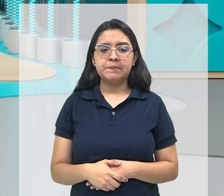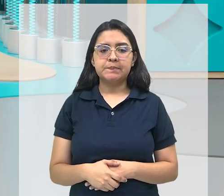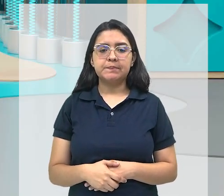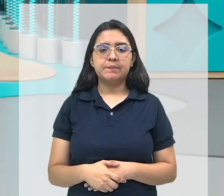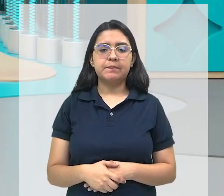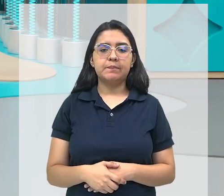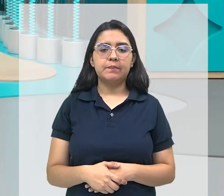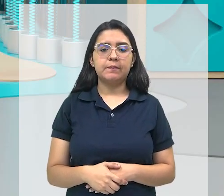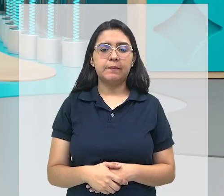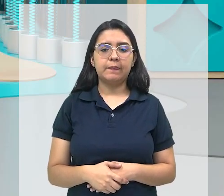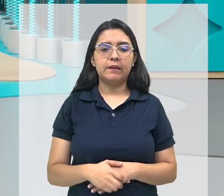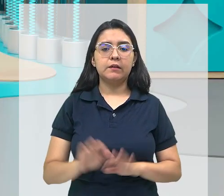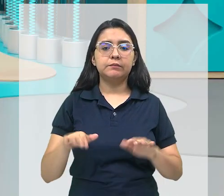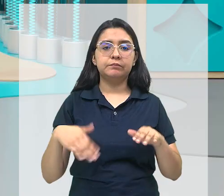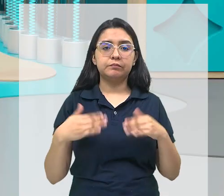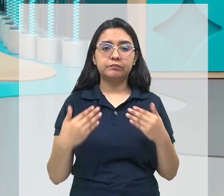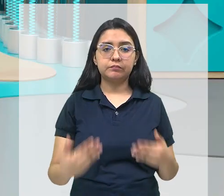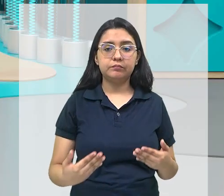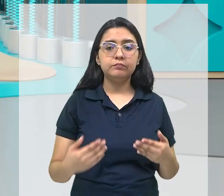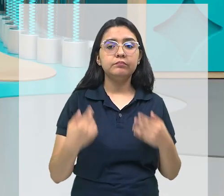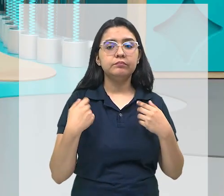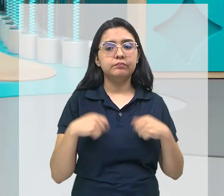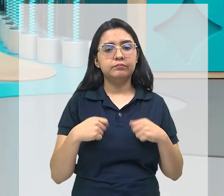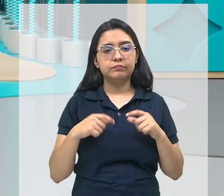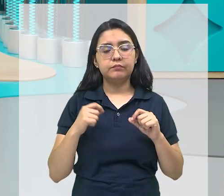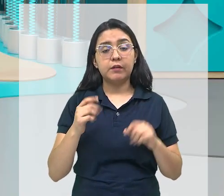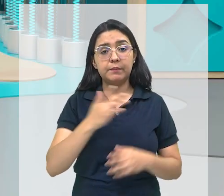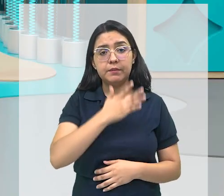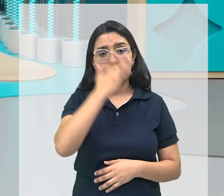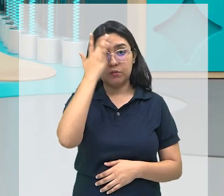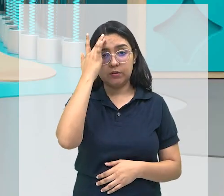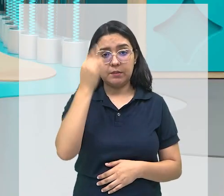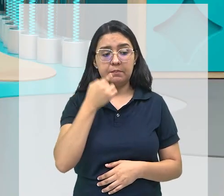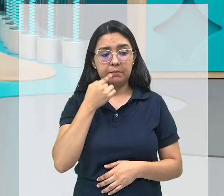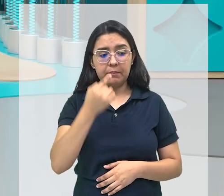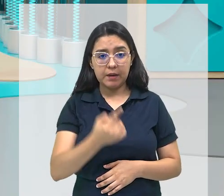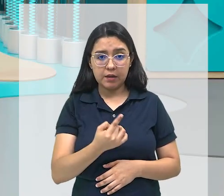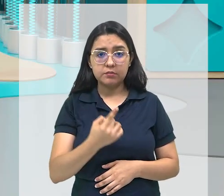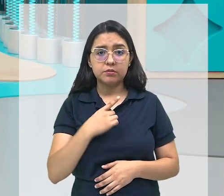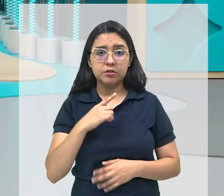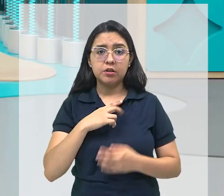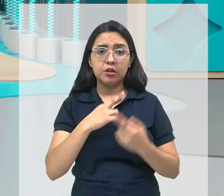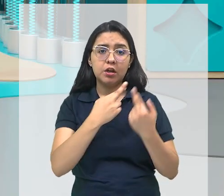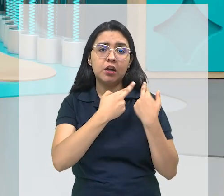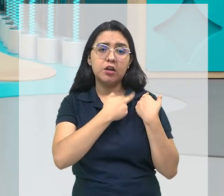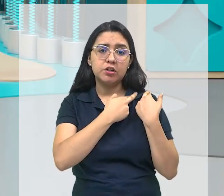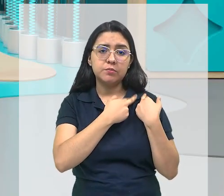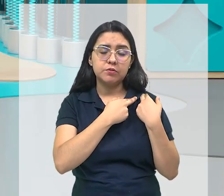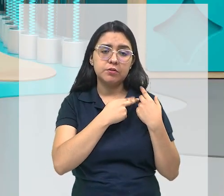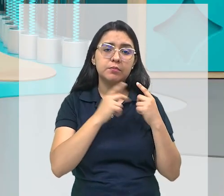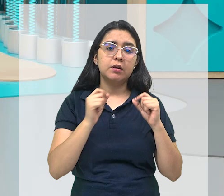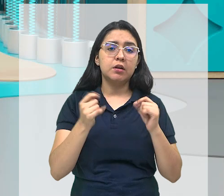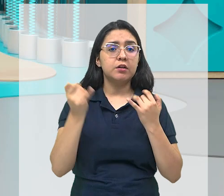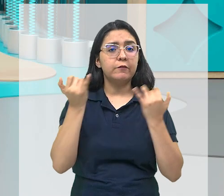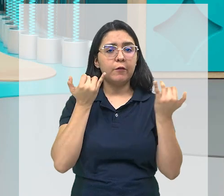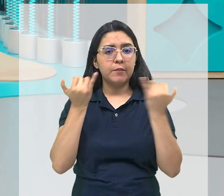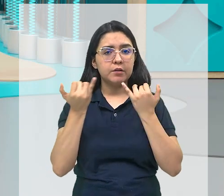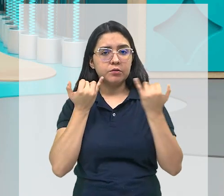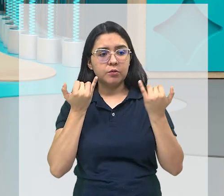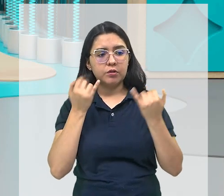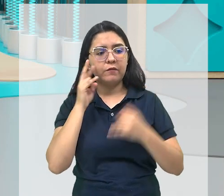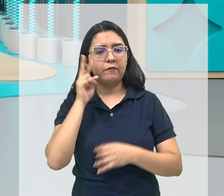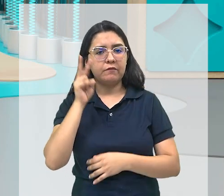Então, para isso é necessário que quem está próximo se encarregue de todas essas informações